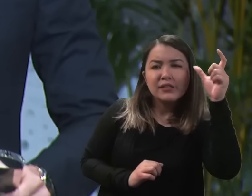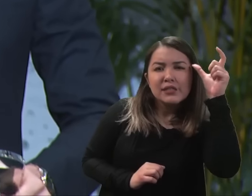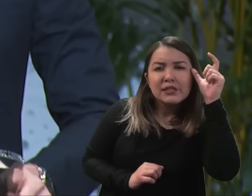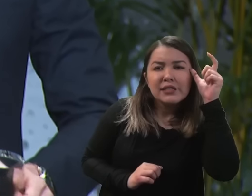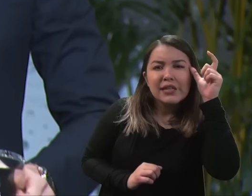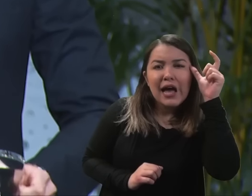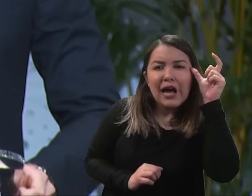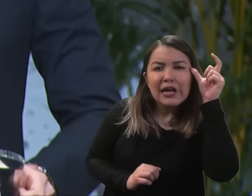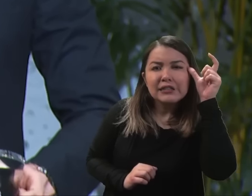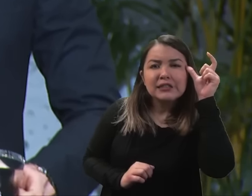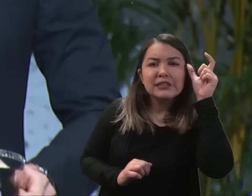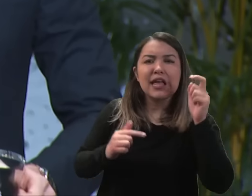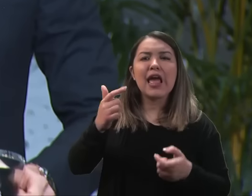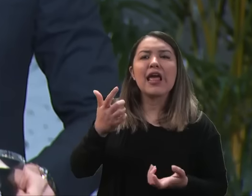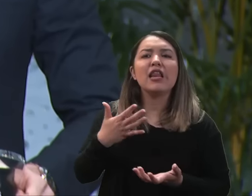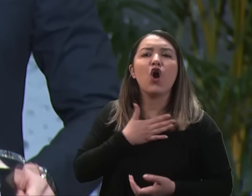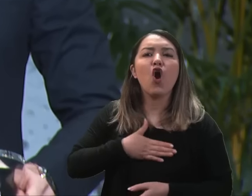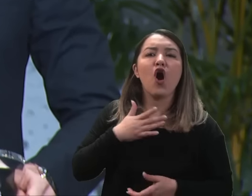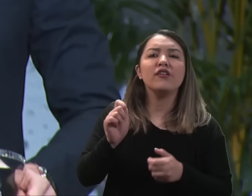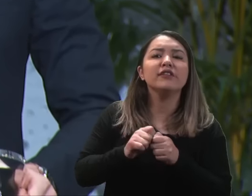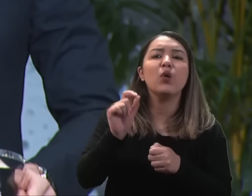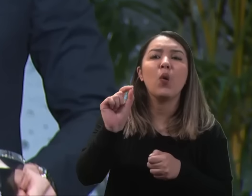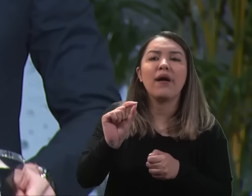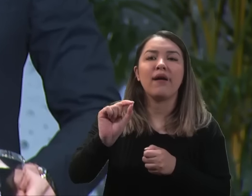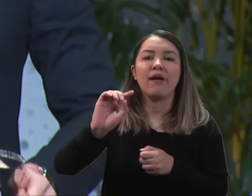engano, a mentira.